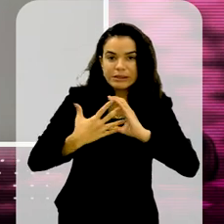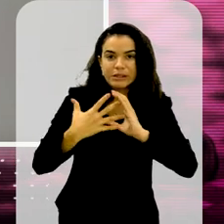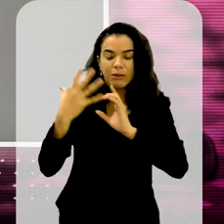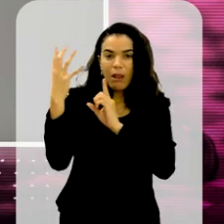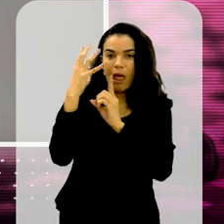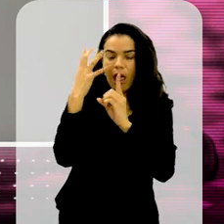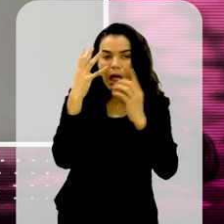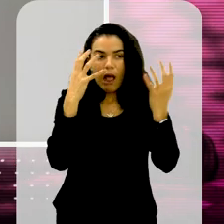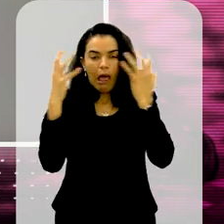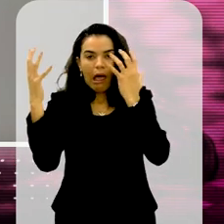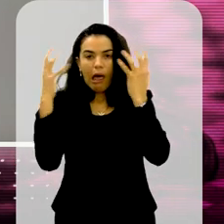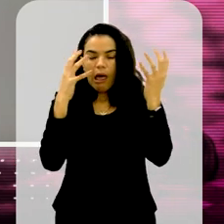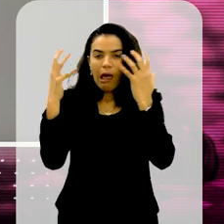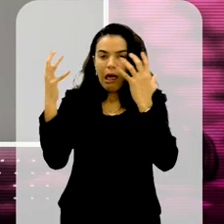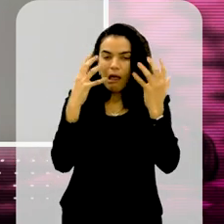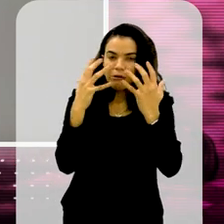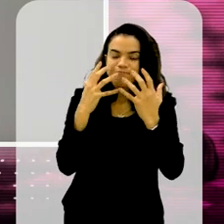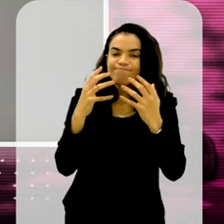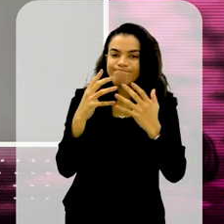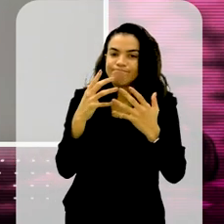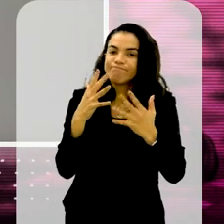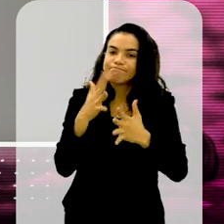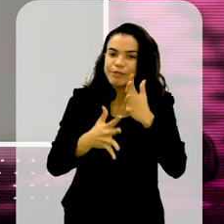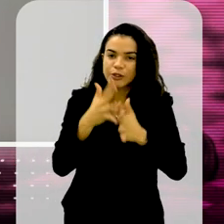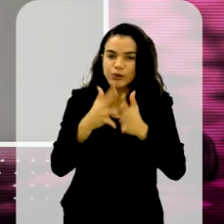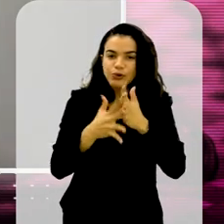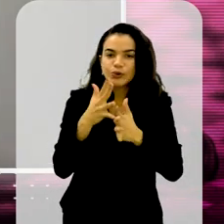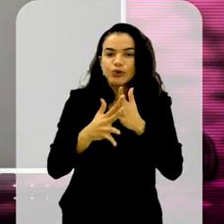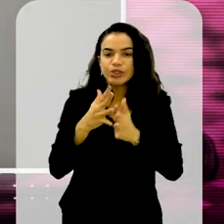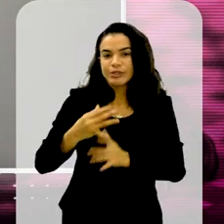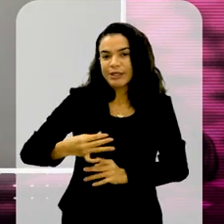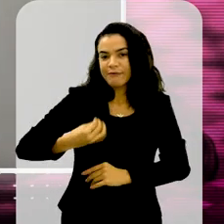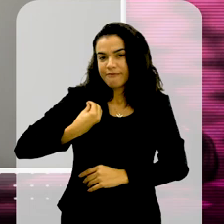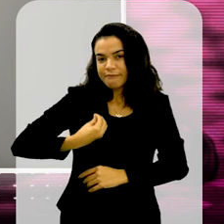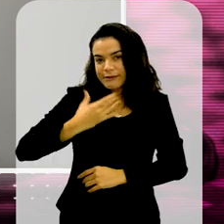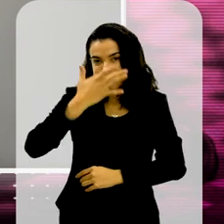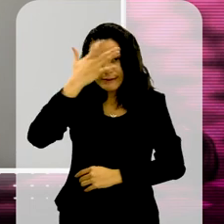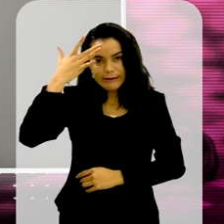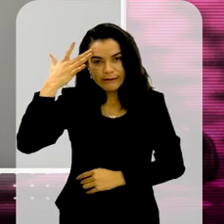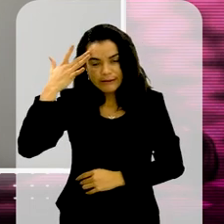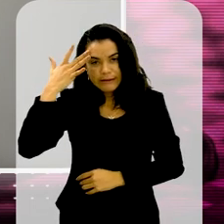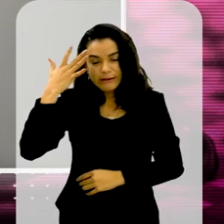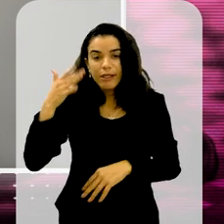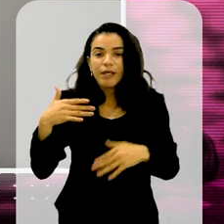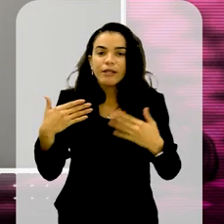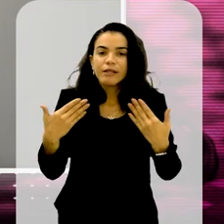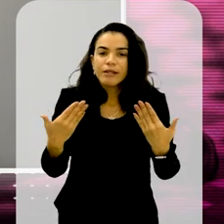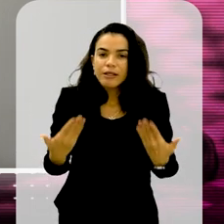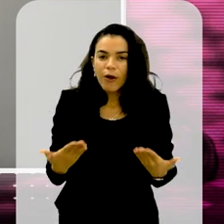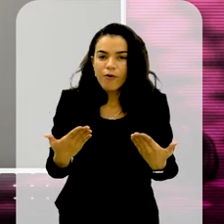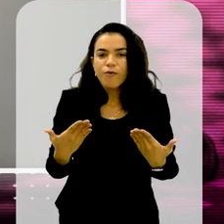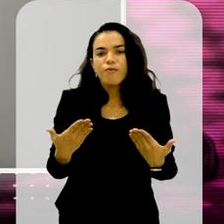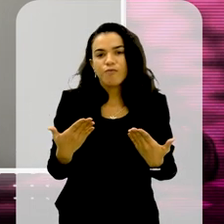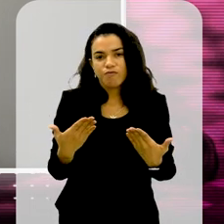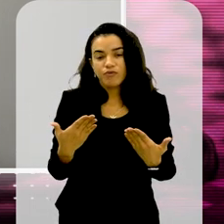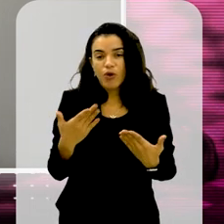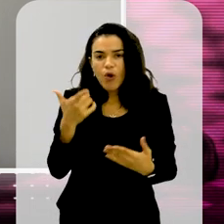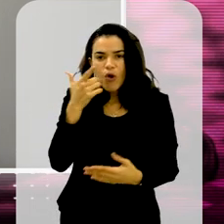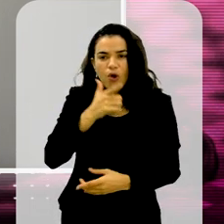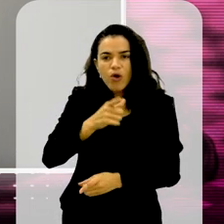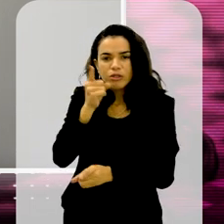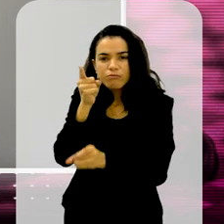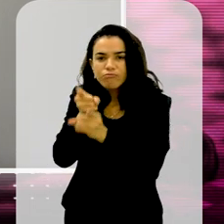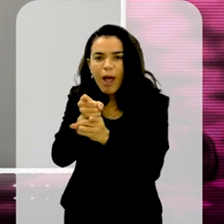uma série de questões aí que impactam no dia a dia, de qualquer pessoa, né? Então, uma vez que você